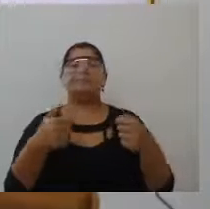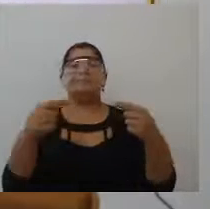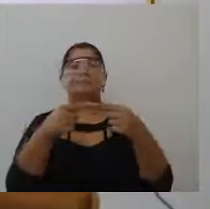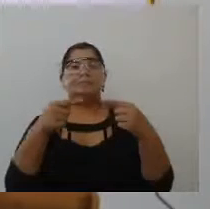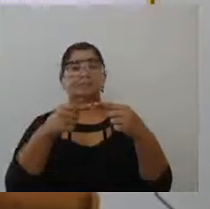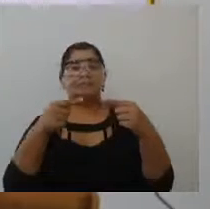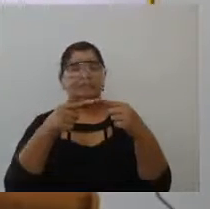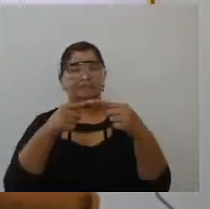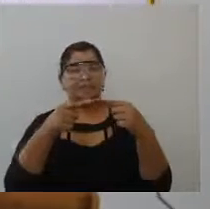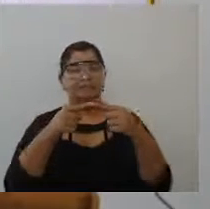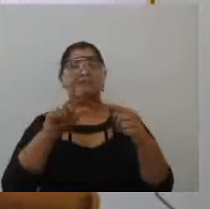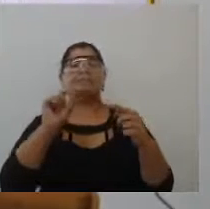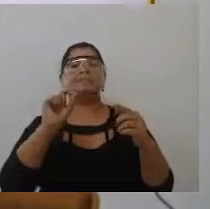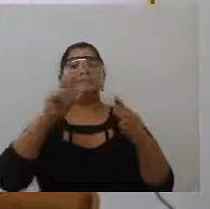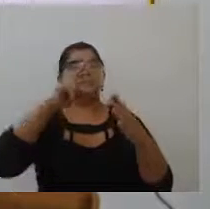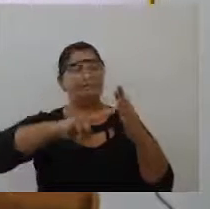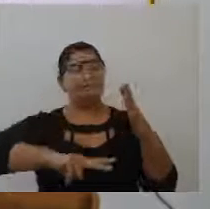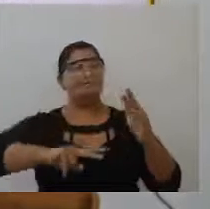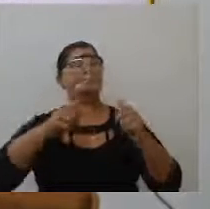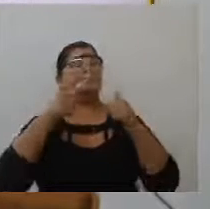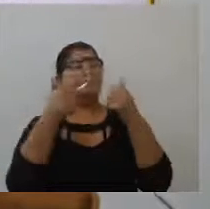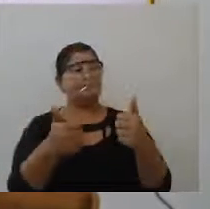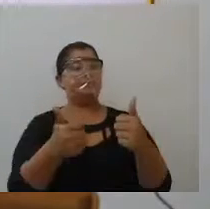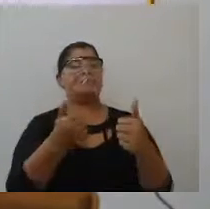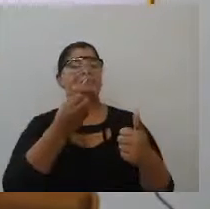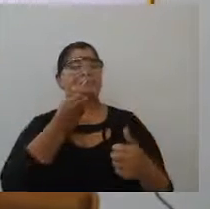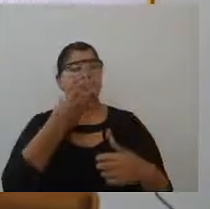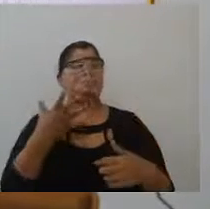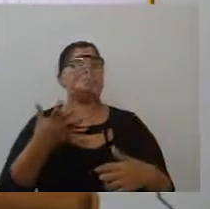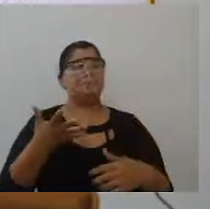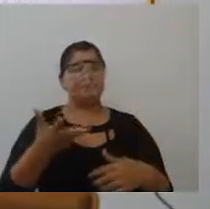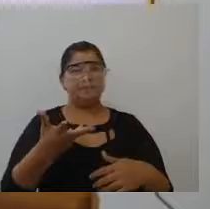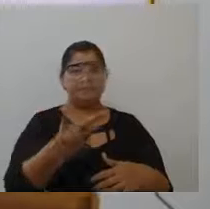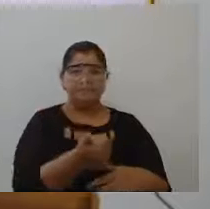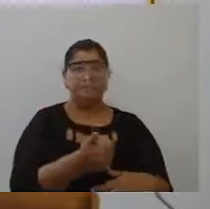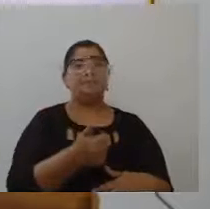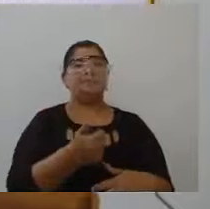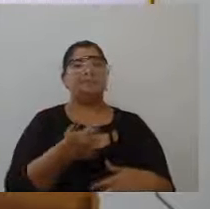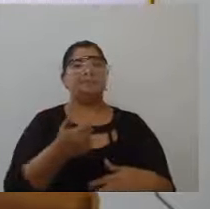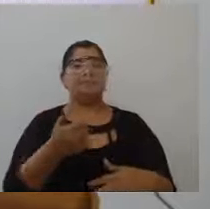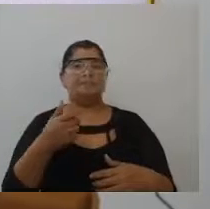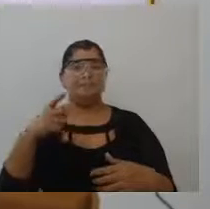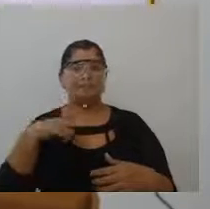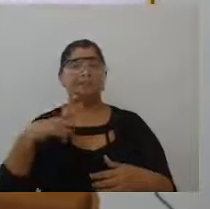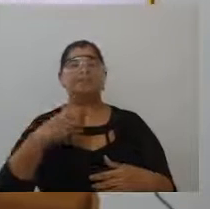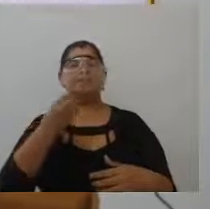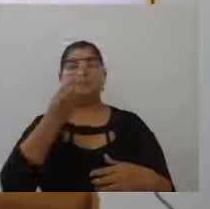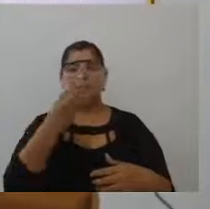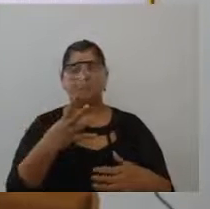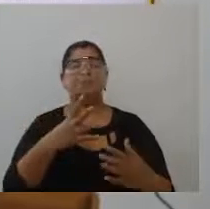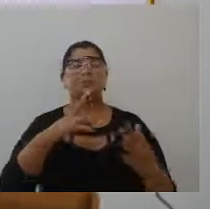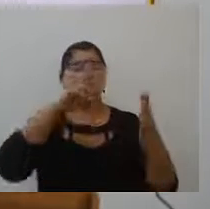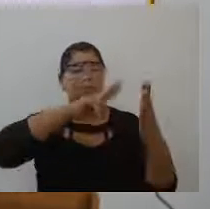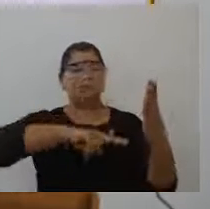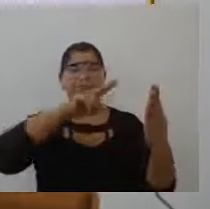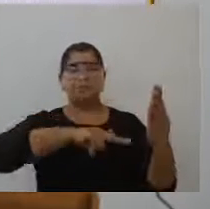que está lá no final da linha, e reage ao texto, se emocionando,